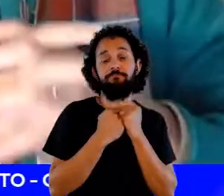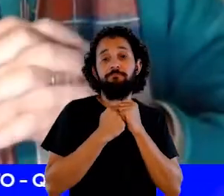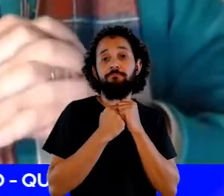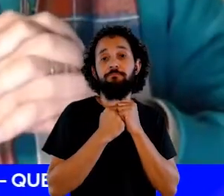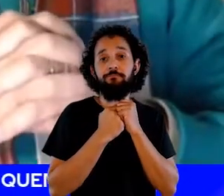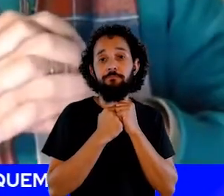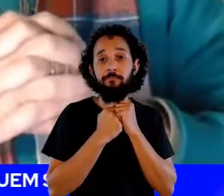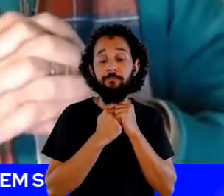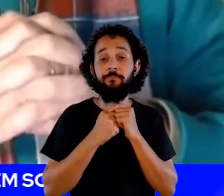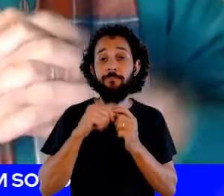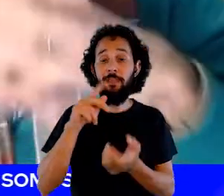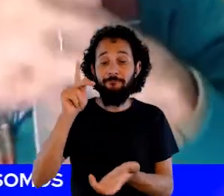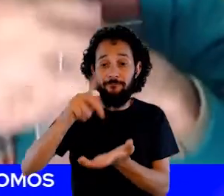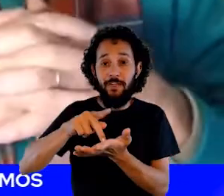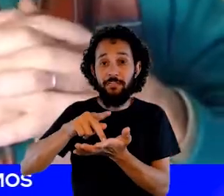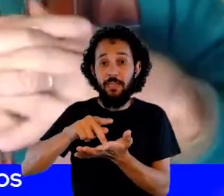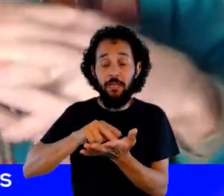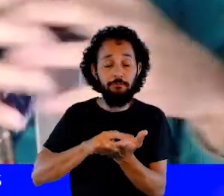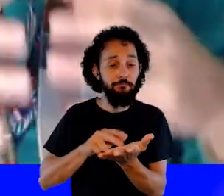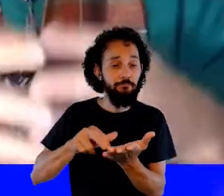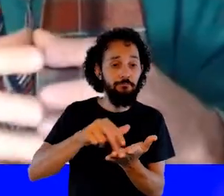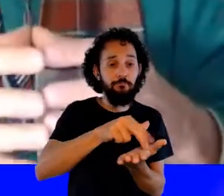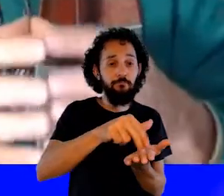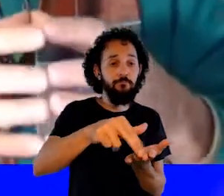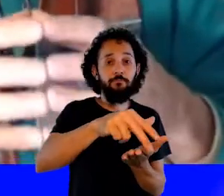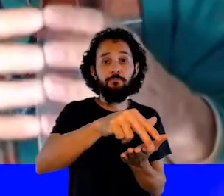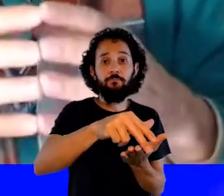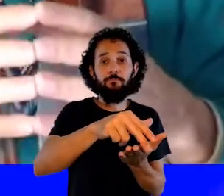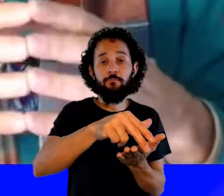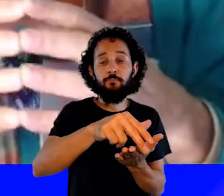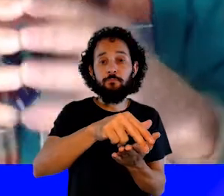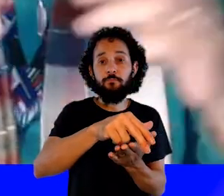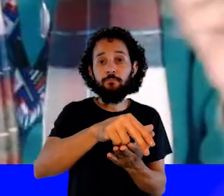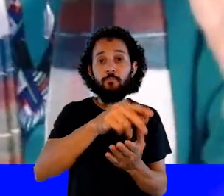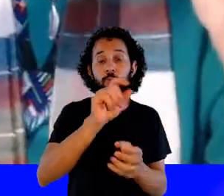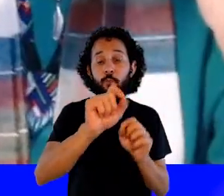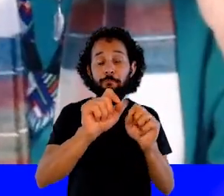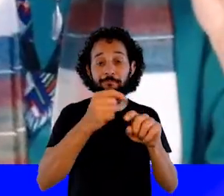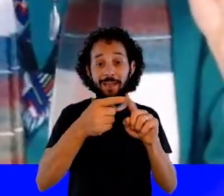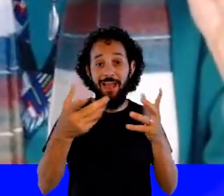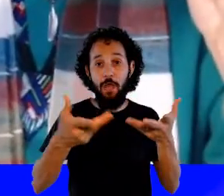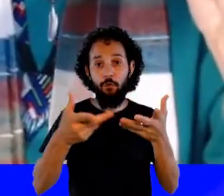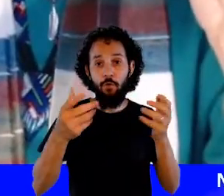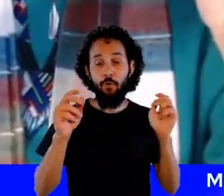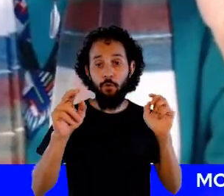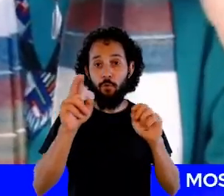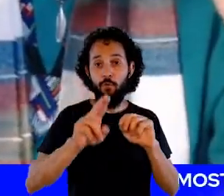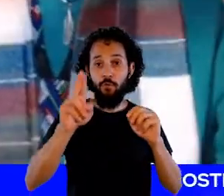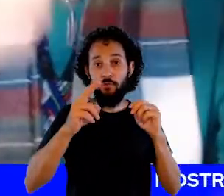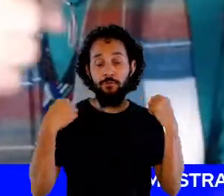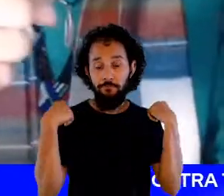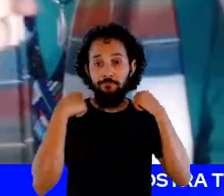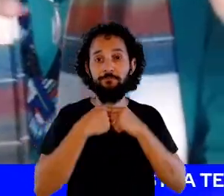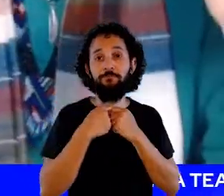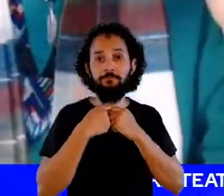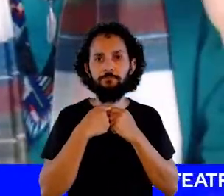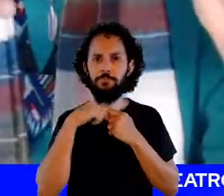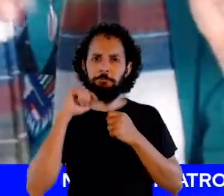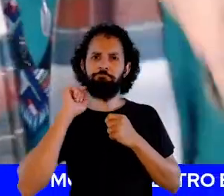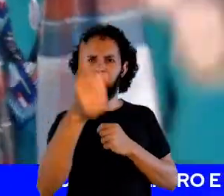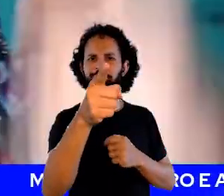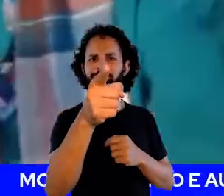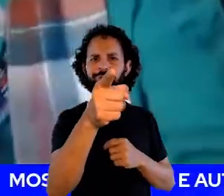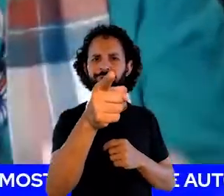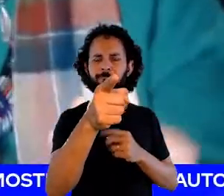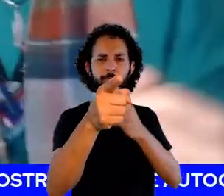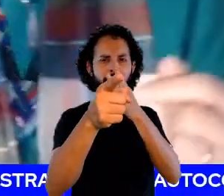caminhando em direção ao palácio, só que agora com o manto da Acusação, ela caminhou com o dedo em riste, apontando para as pessoas e